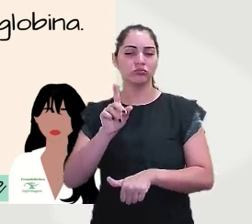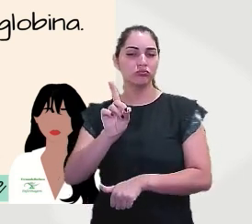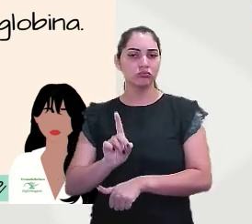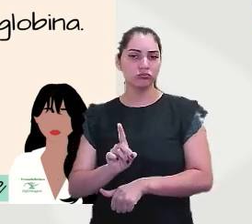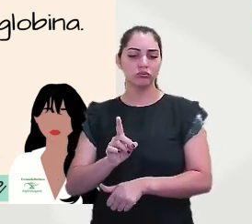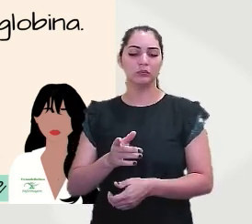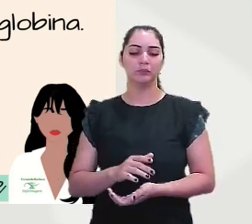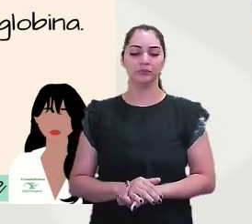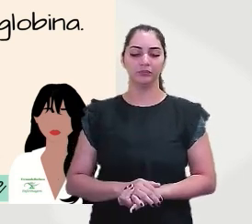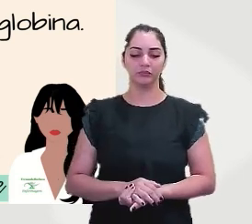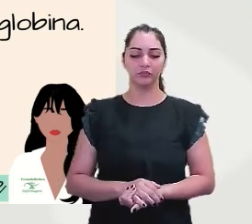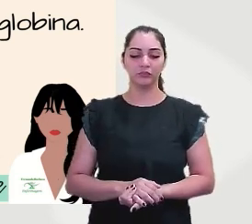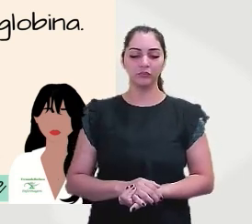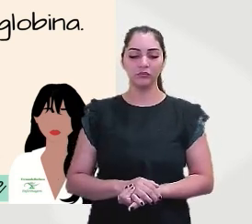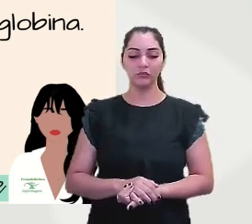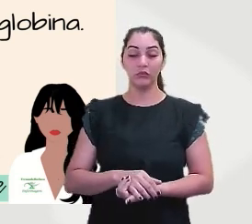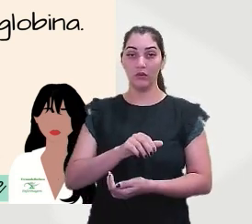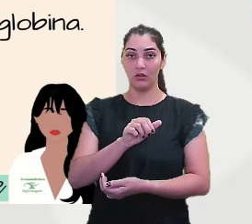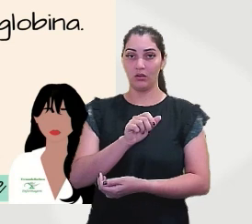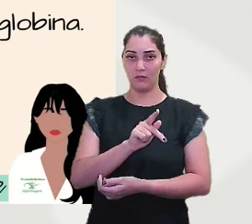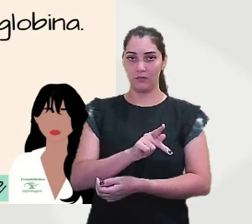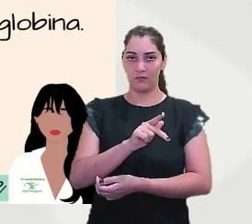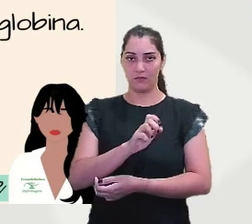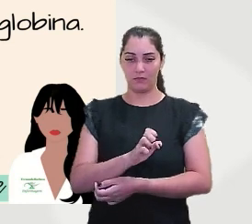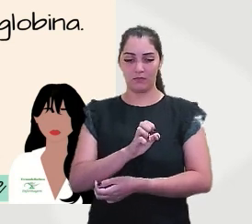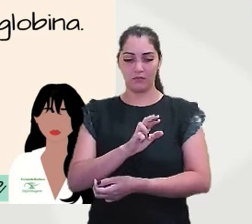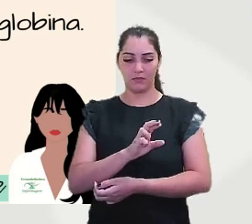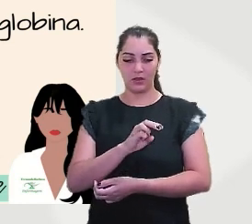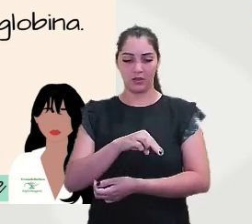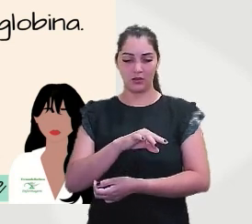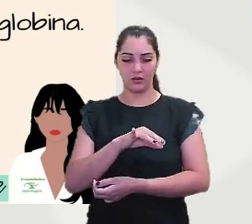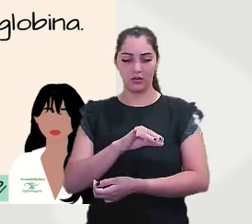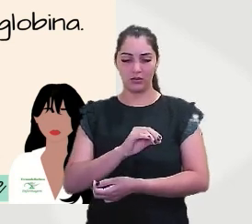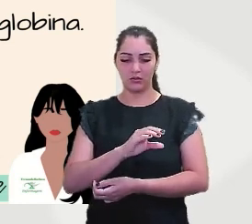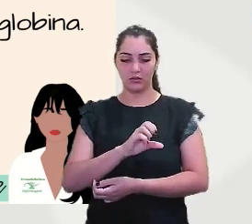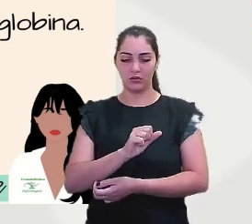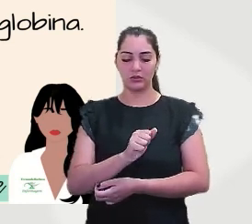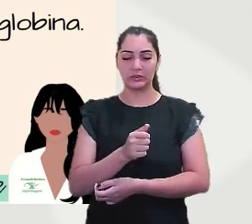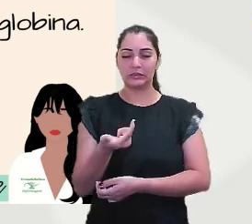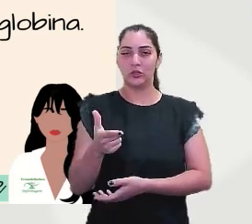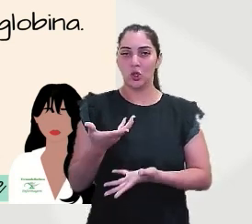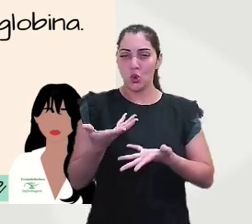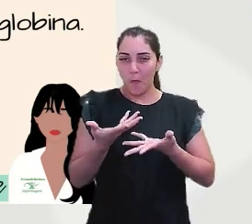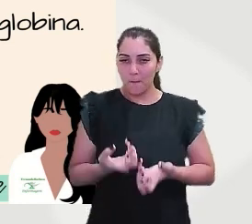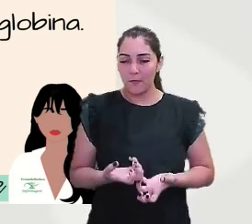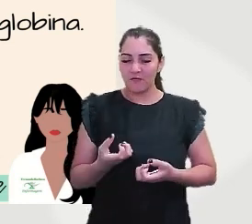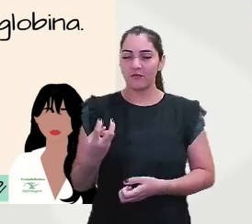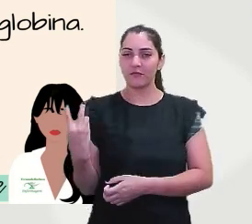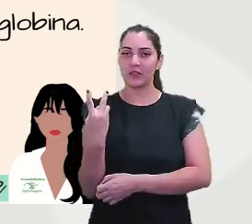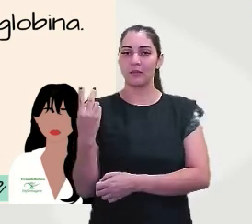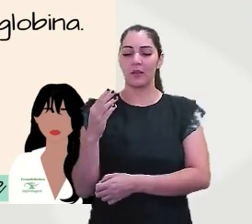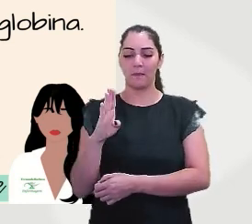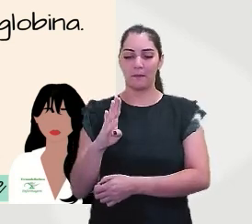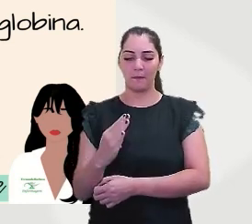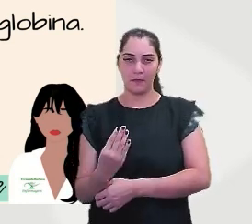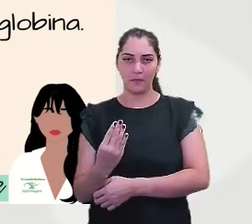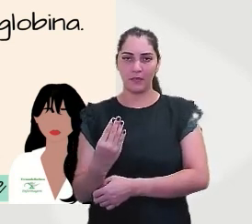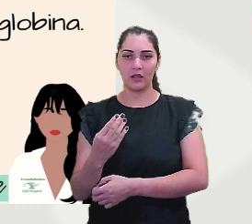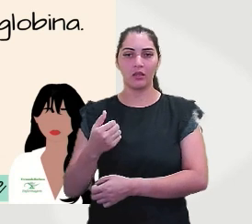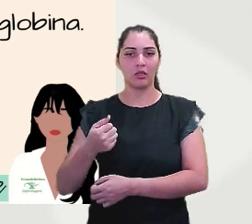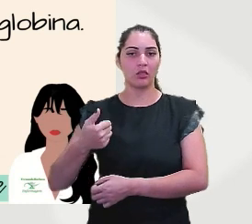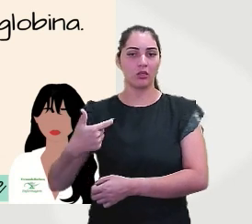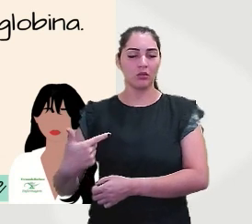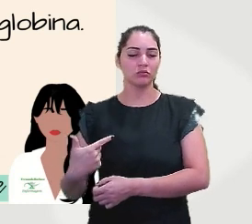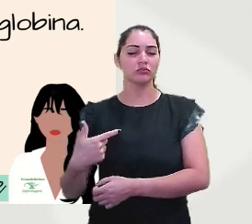a anemia perniciosa. Não há absorção da vitamina B12. Essa vitamina B12, gente, ela fica numa região do nosso